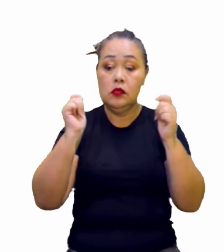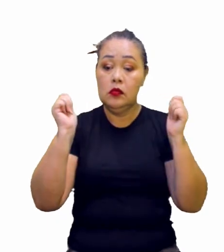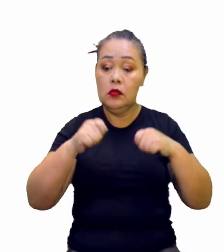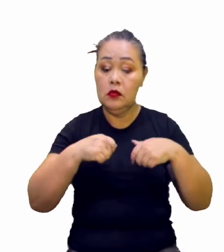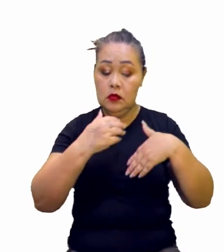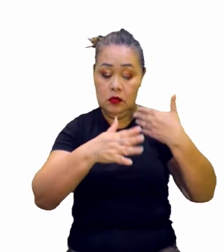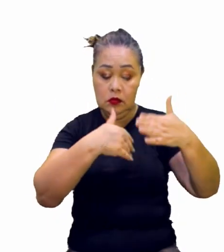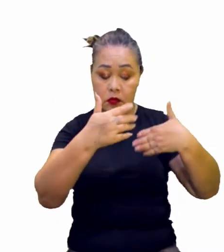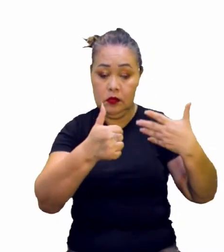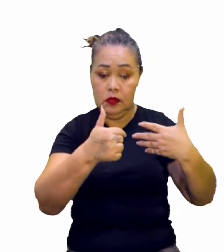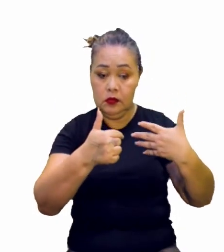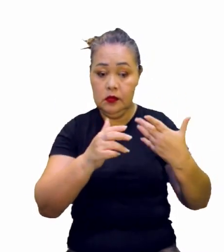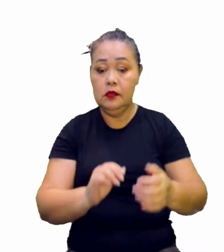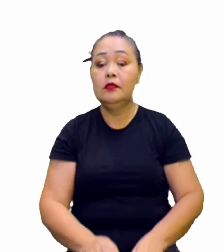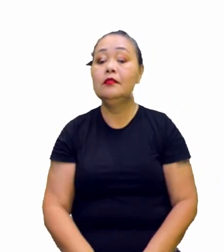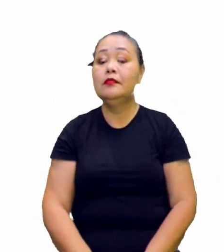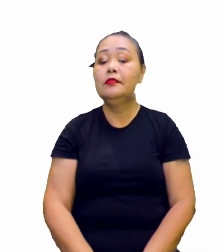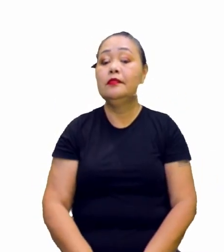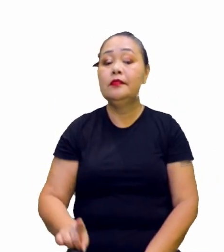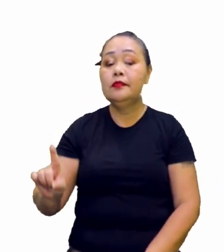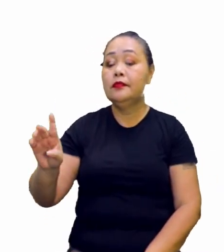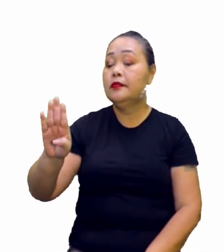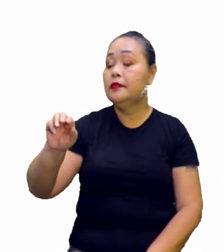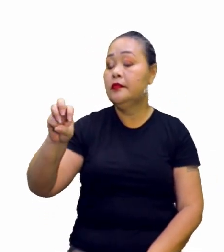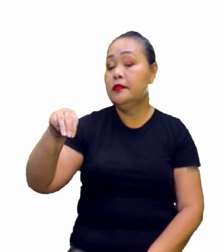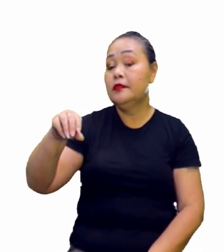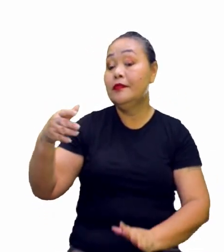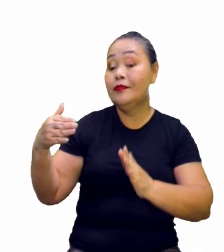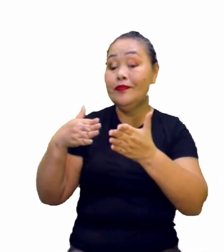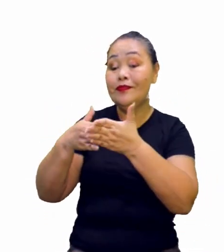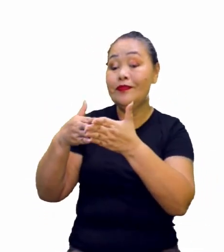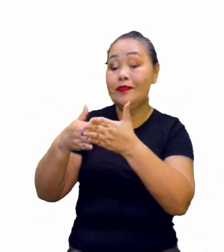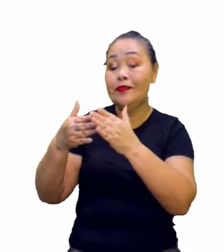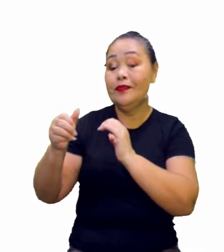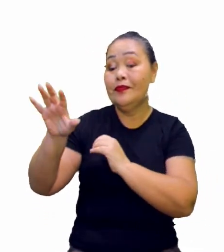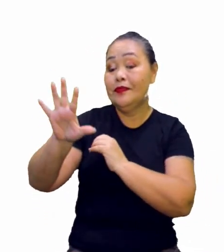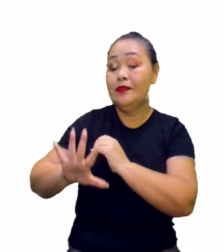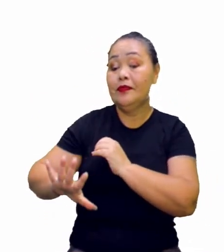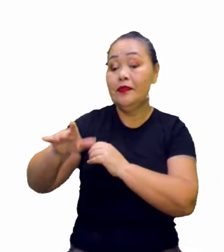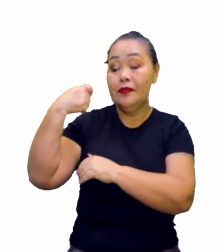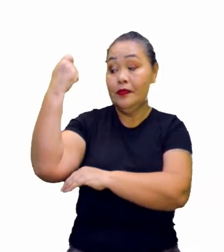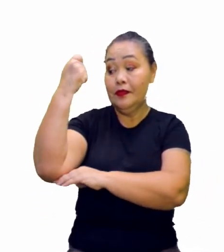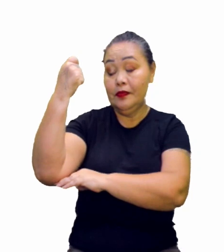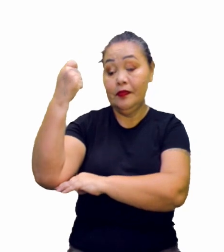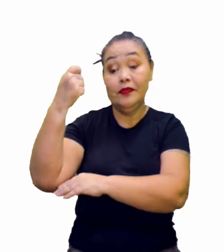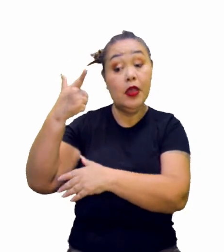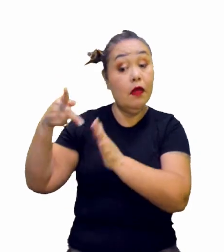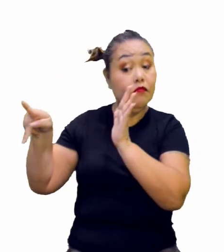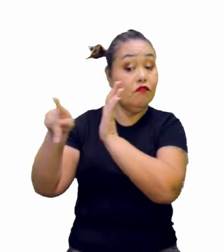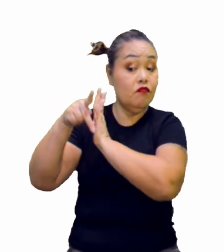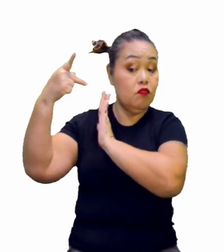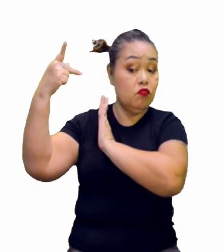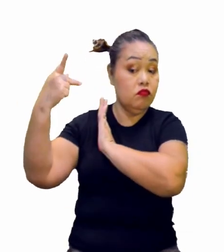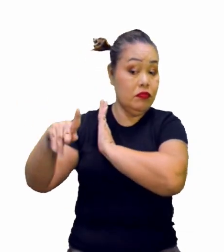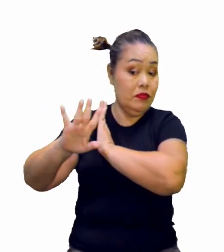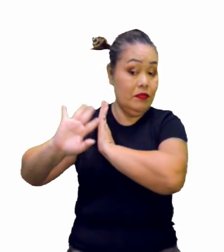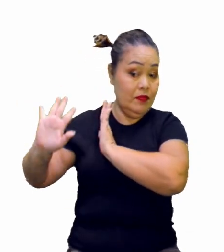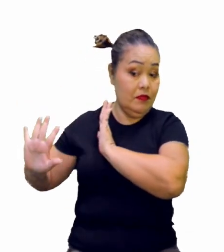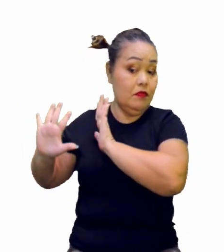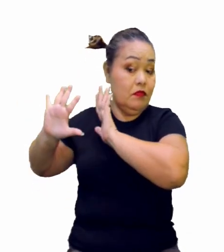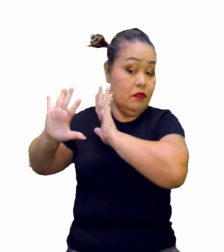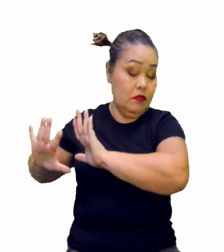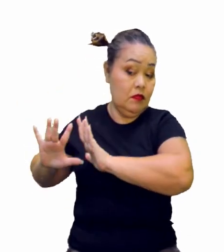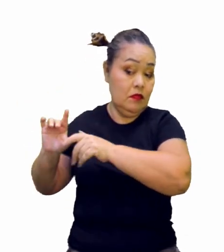produção. Esse bioma é restrito da região do Rio Grande do Sul e caracteriza-se por ser formado por